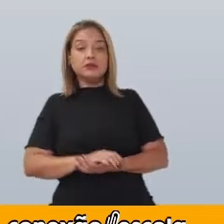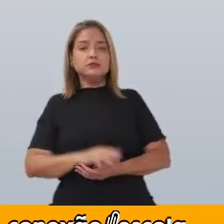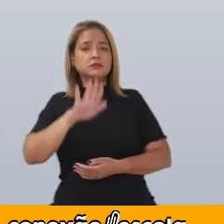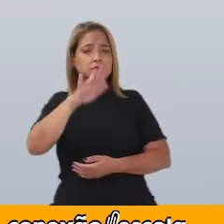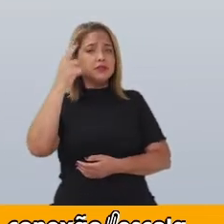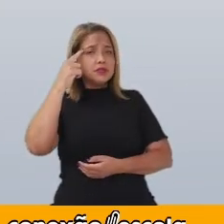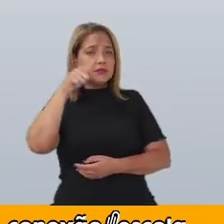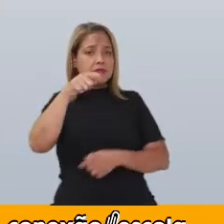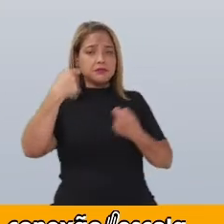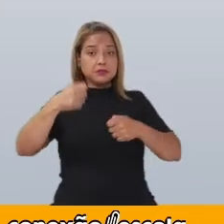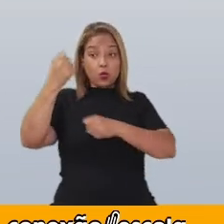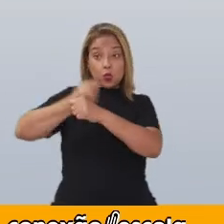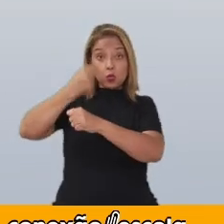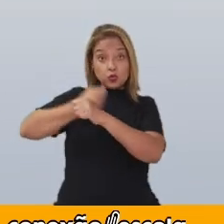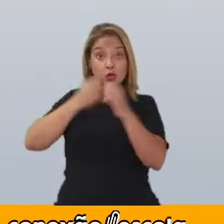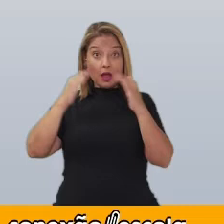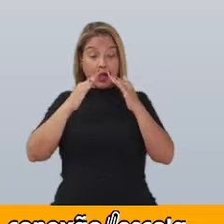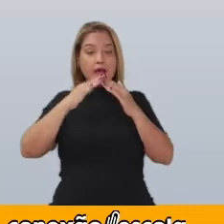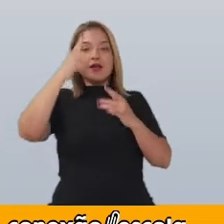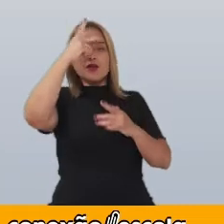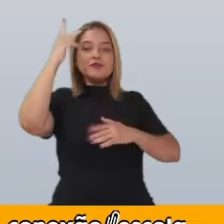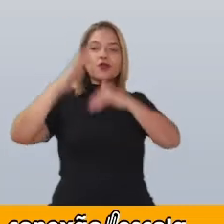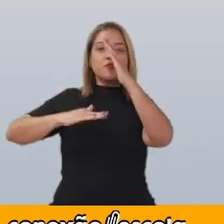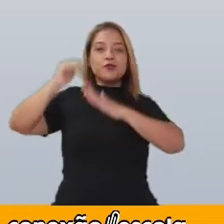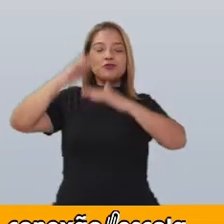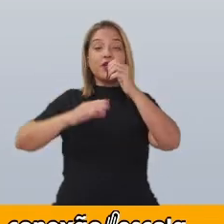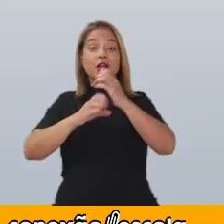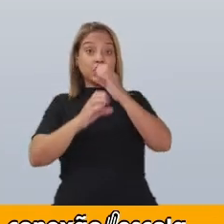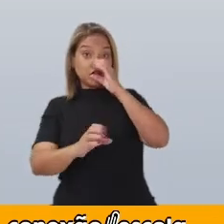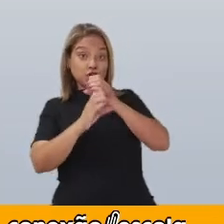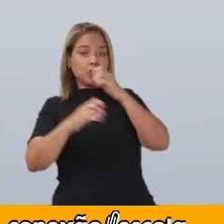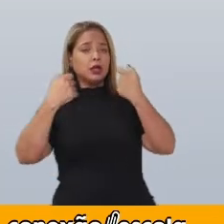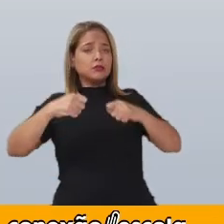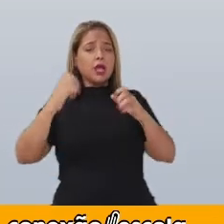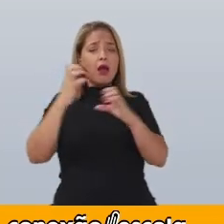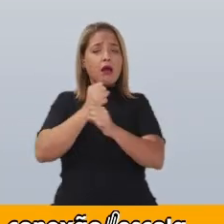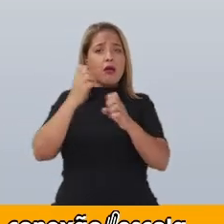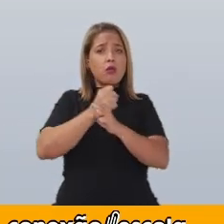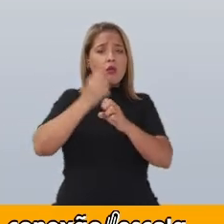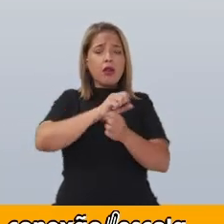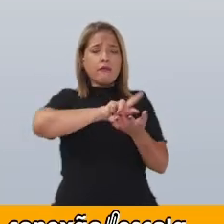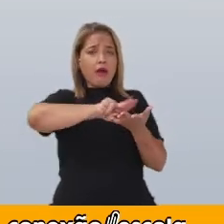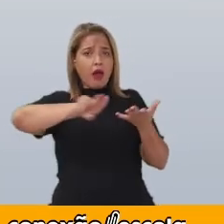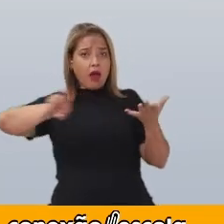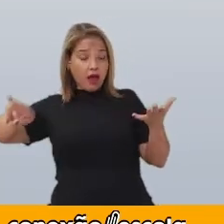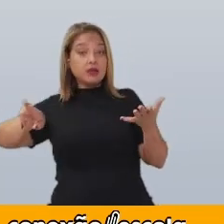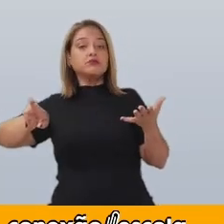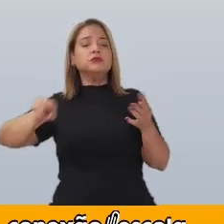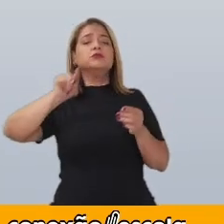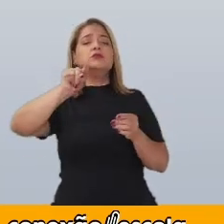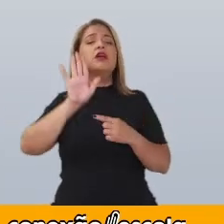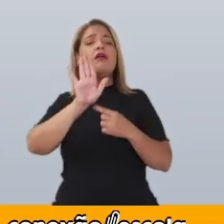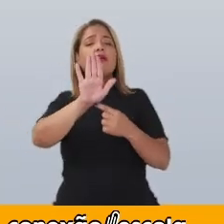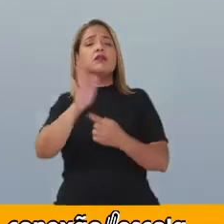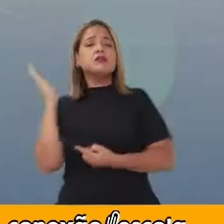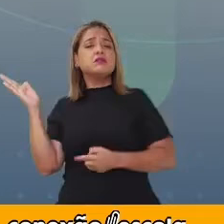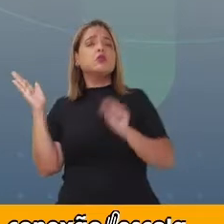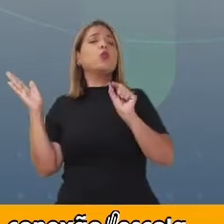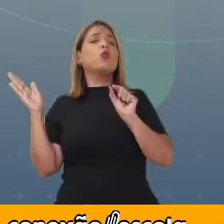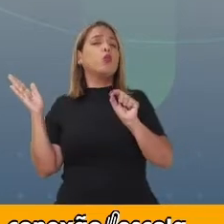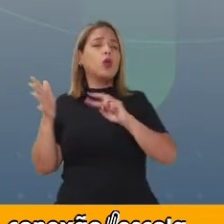uma casa os engenheiros devem realizar vários cálculos? O que você acha que essa figura representa?